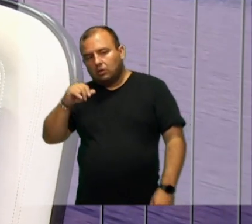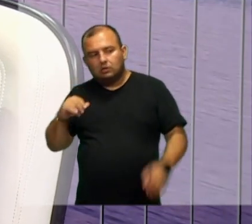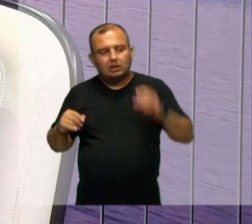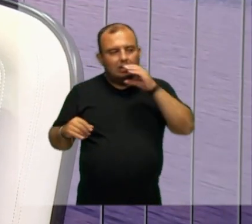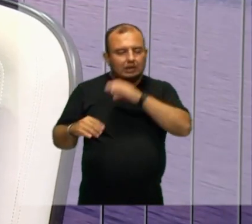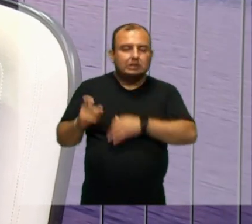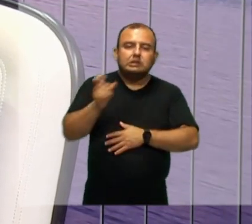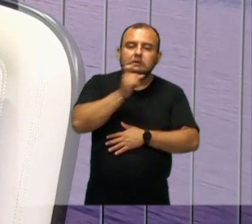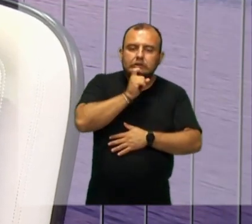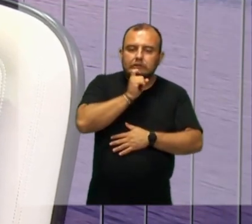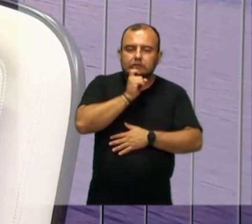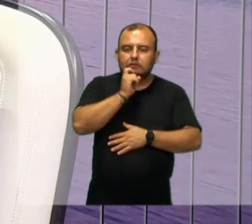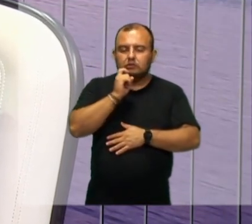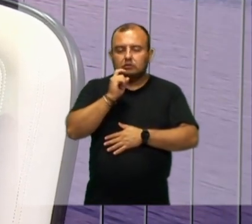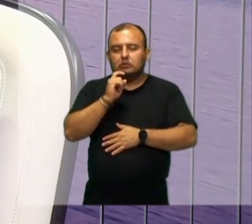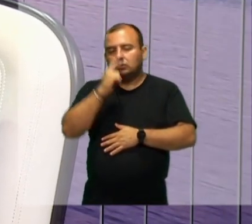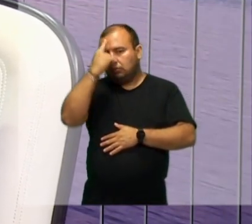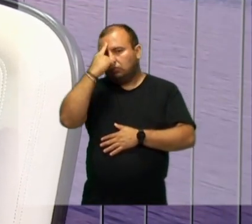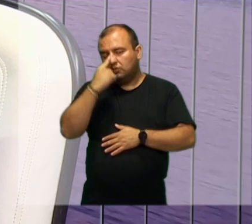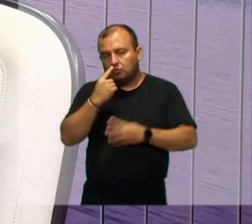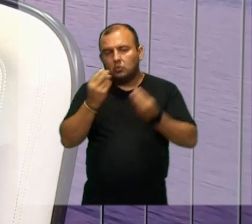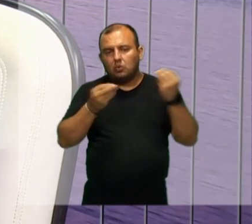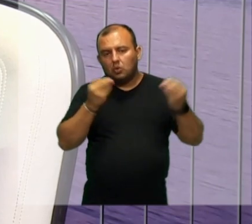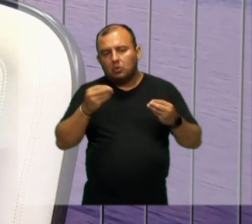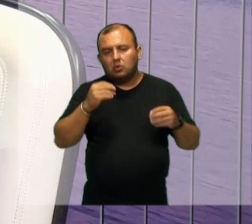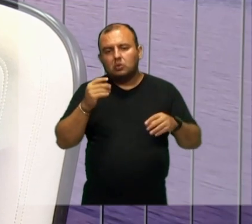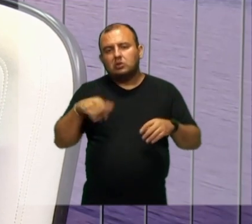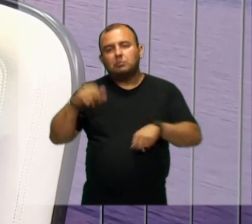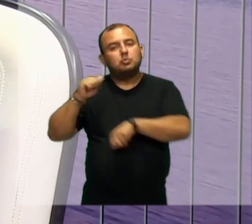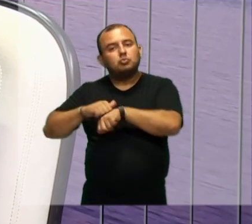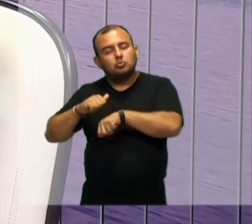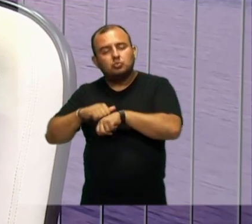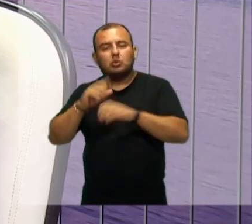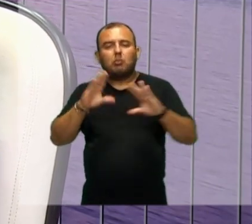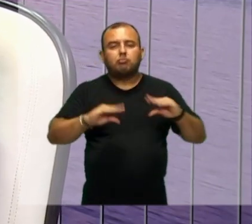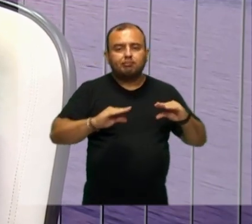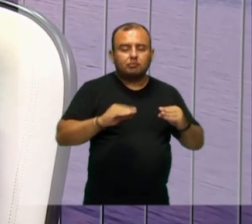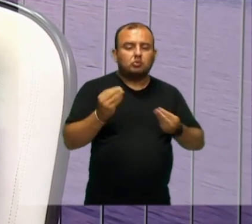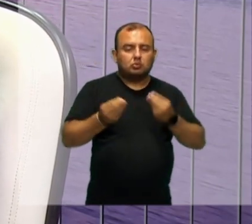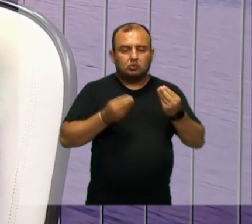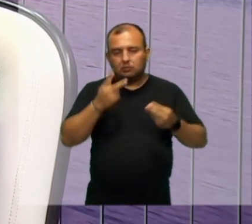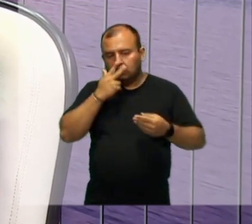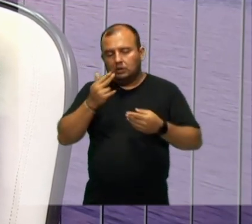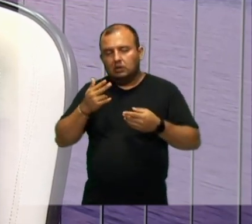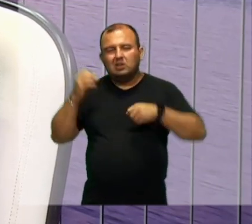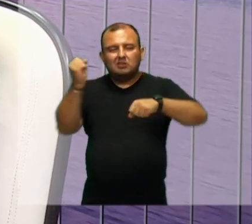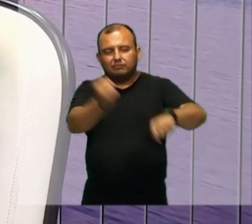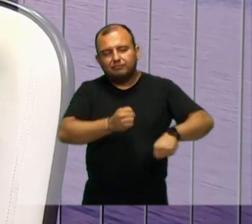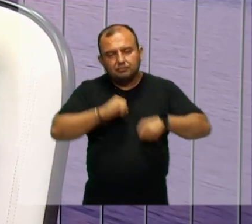perfil de água, quanto menor o perfil, mais dura ela fica. Então é como se ela segurasse